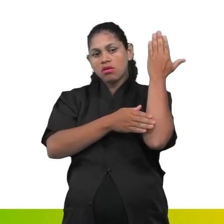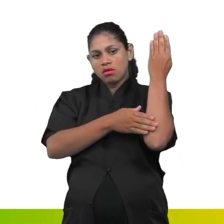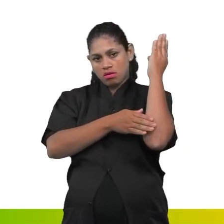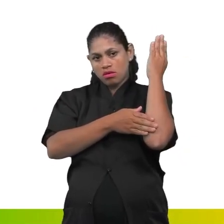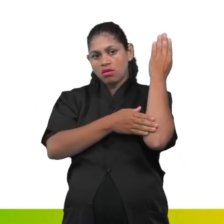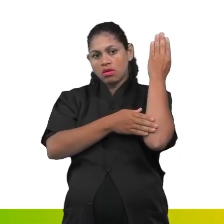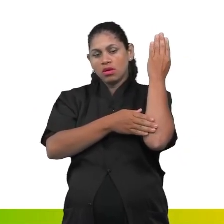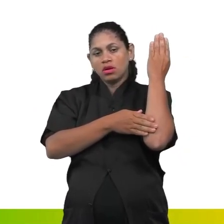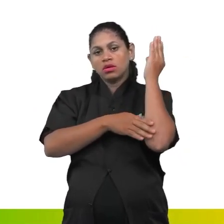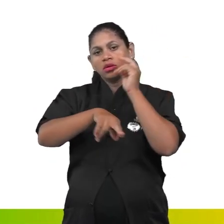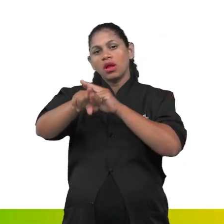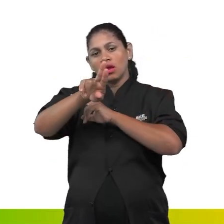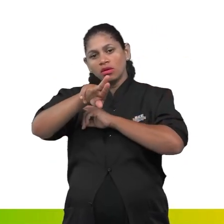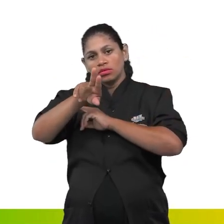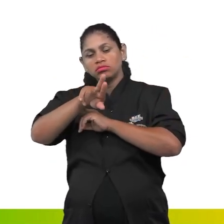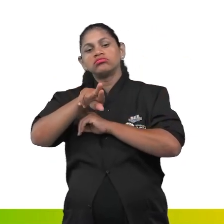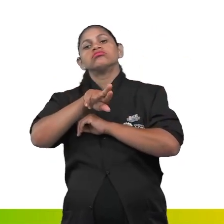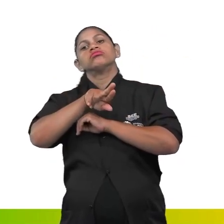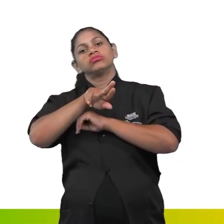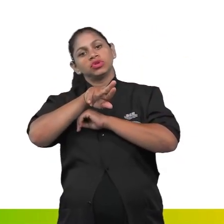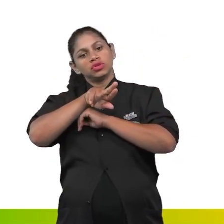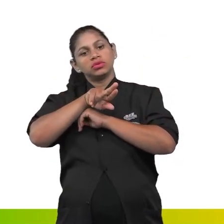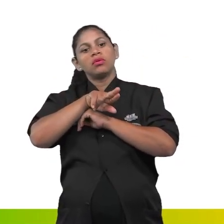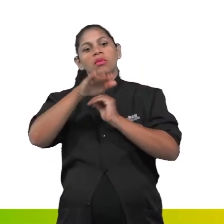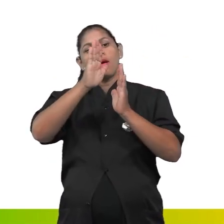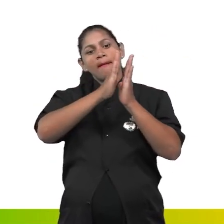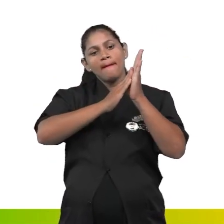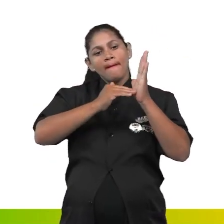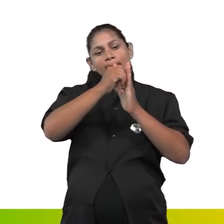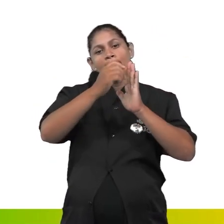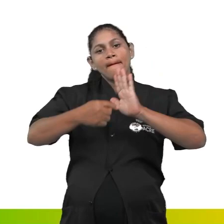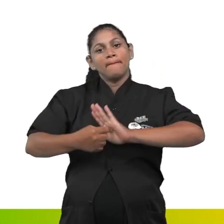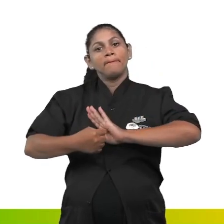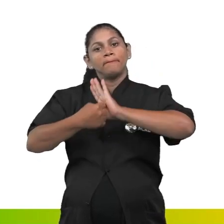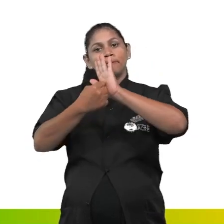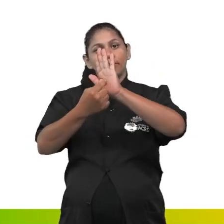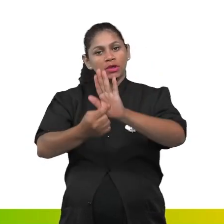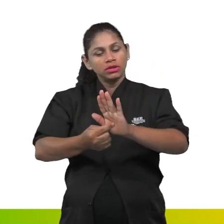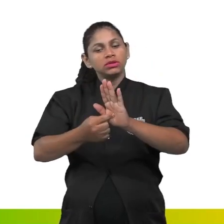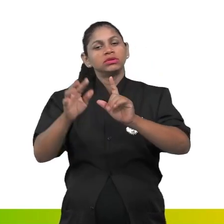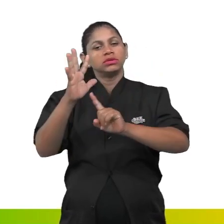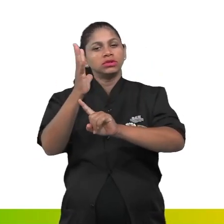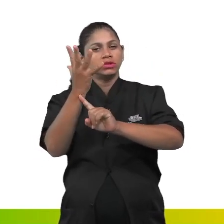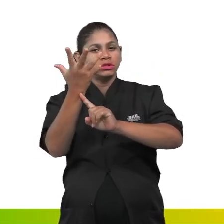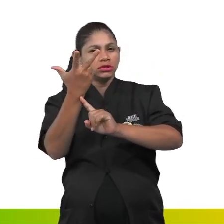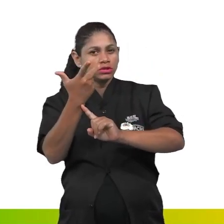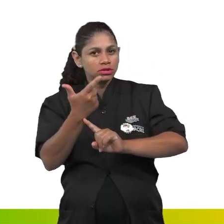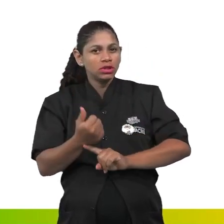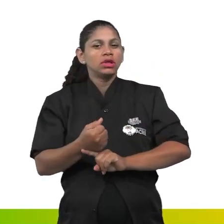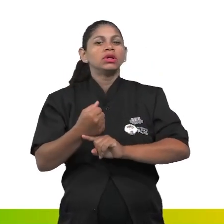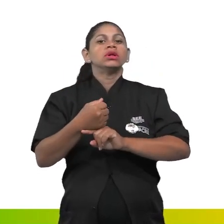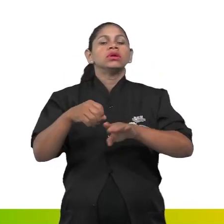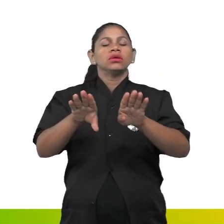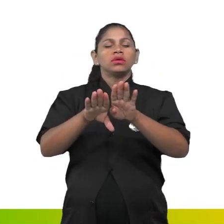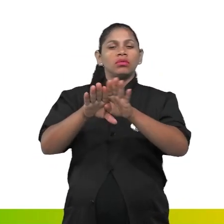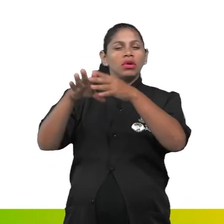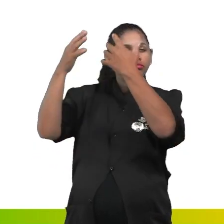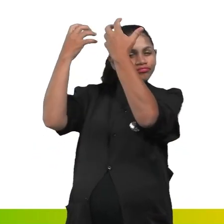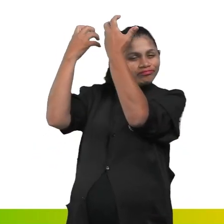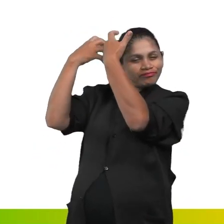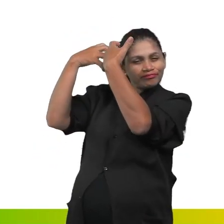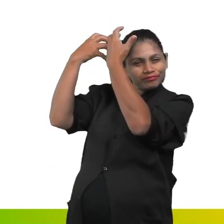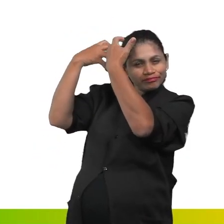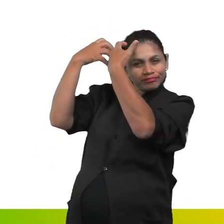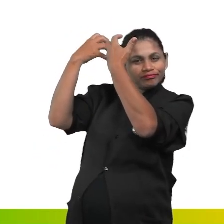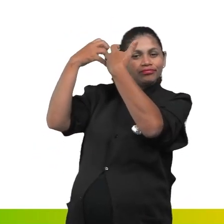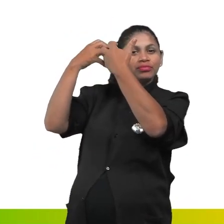foram queimadas para trazer esse aspecto artístico e também fazer algumas reflexões a